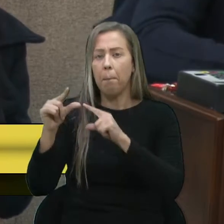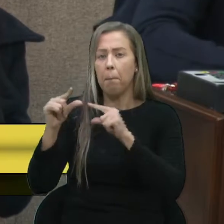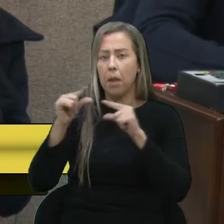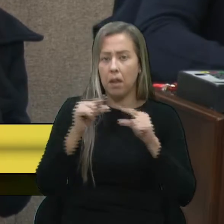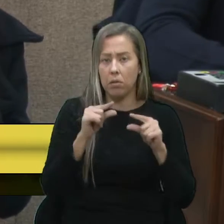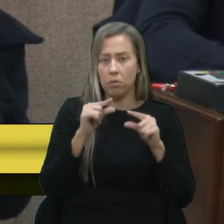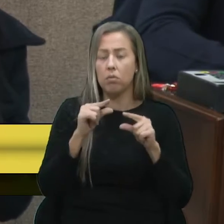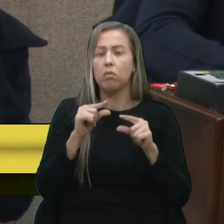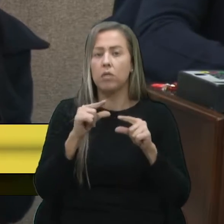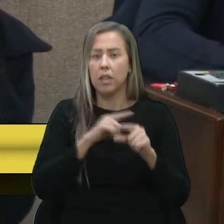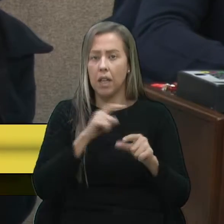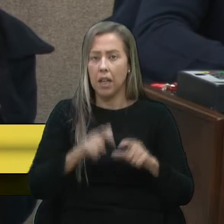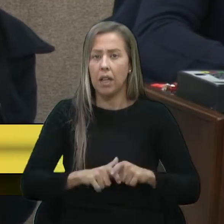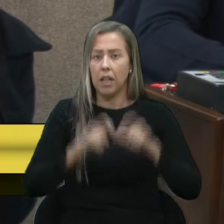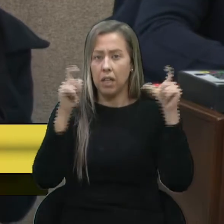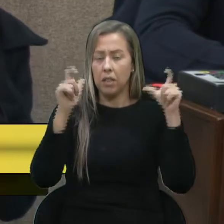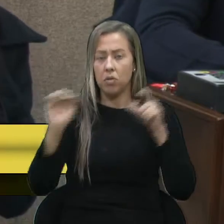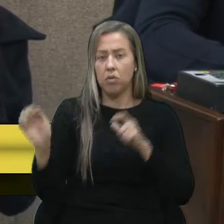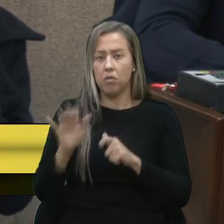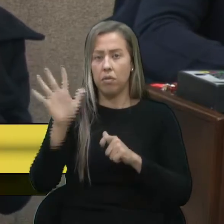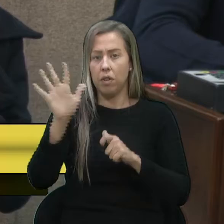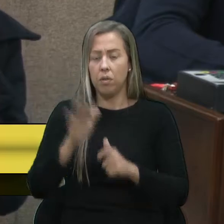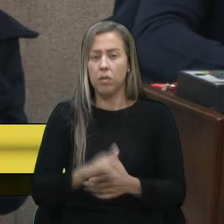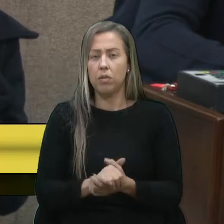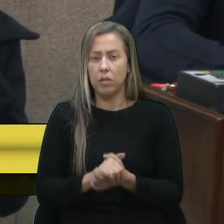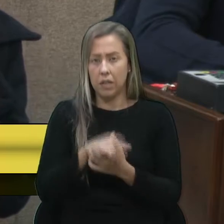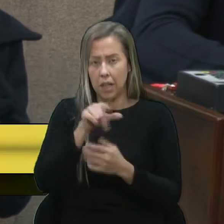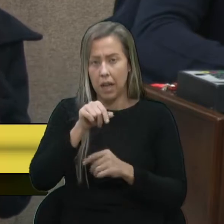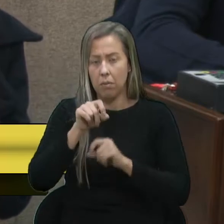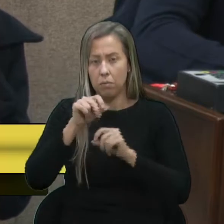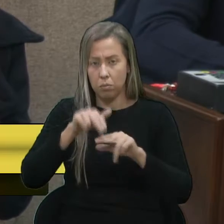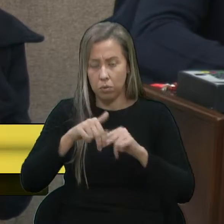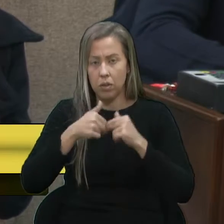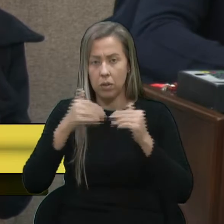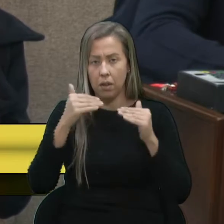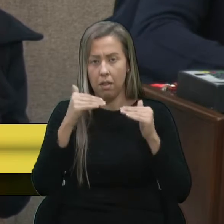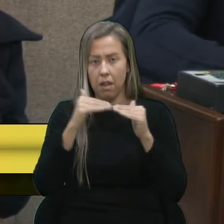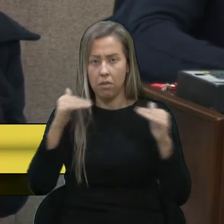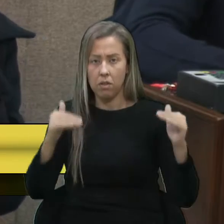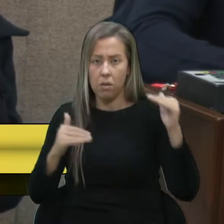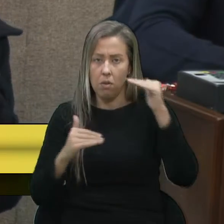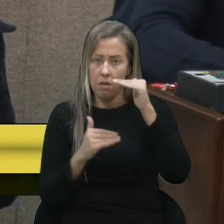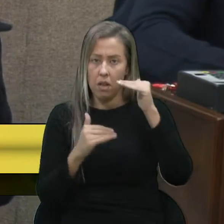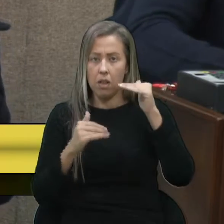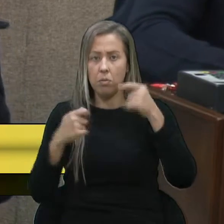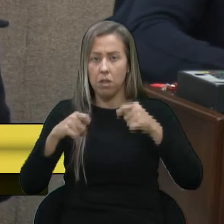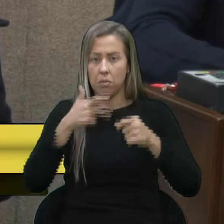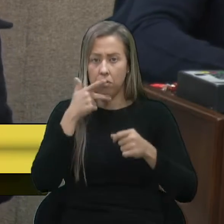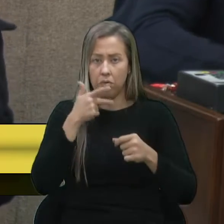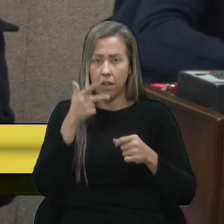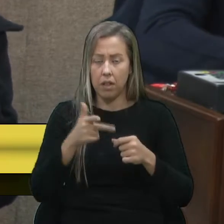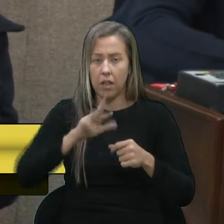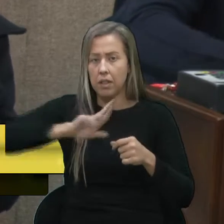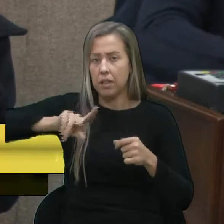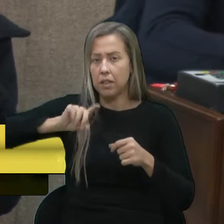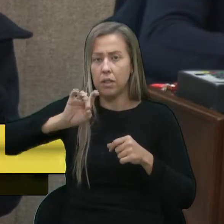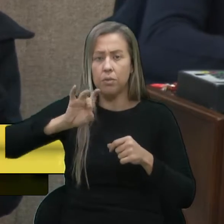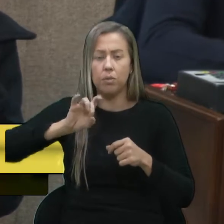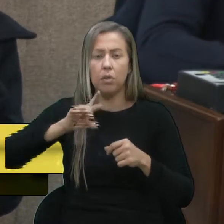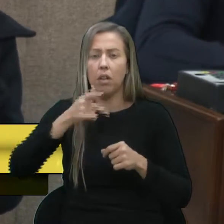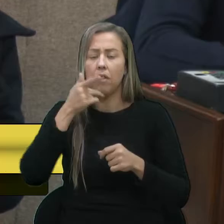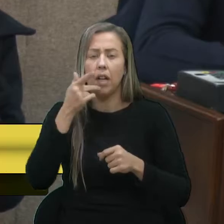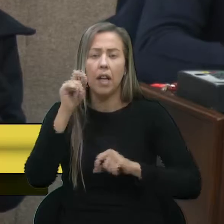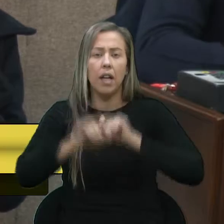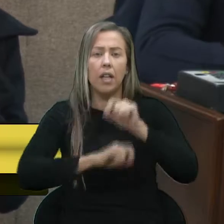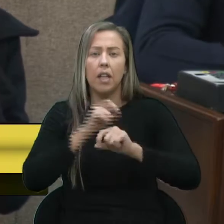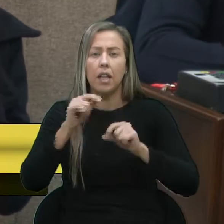que tem grandes riquezas. E é dessa desigualdade que nós temos que falar. E não aqui colocar